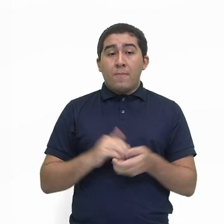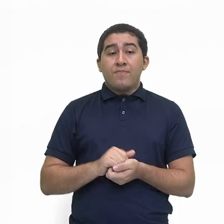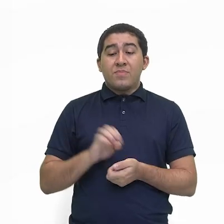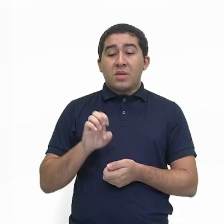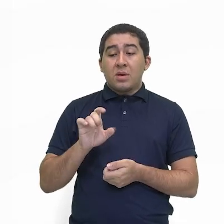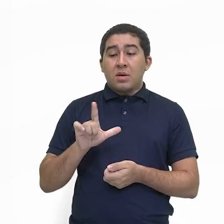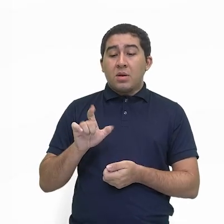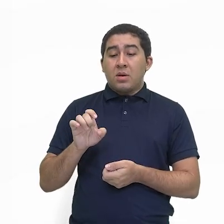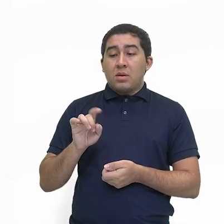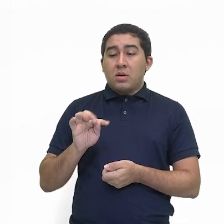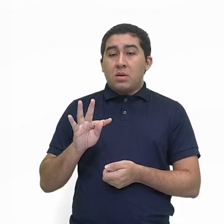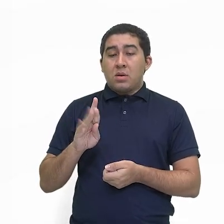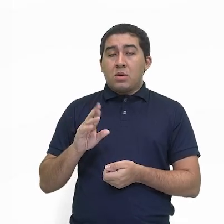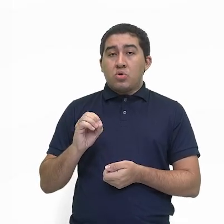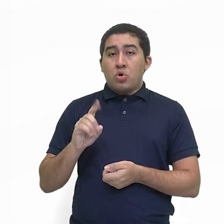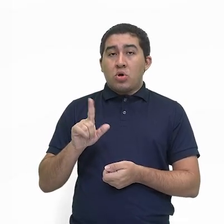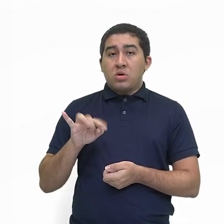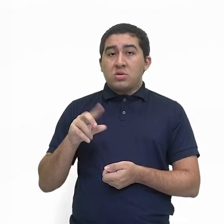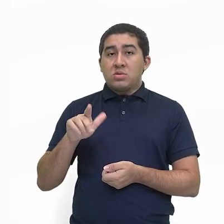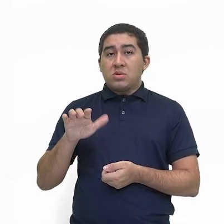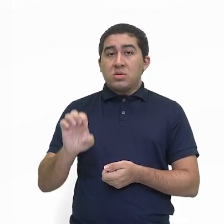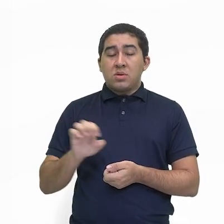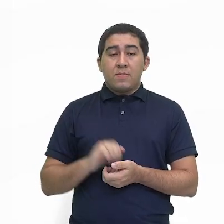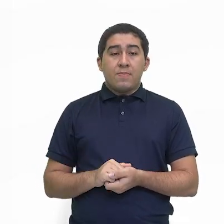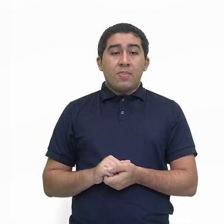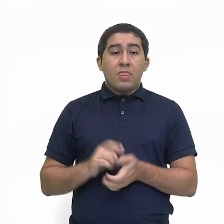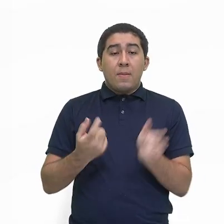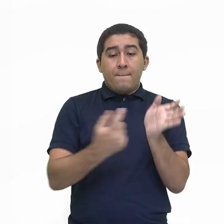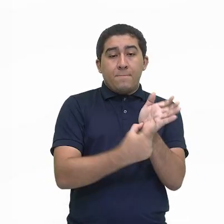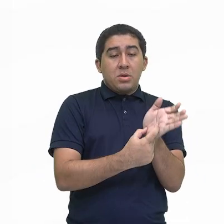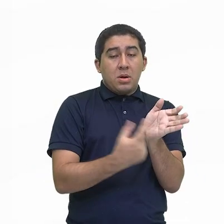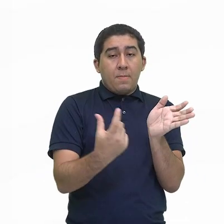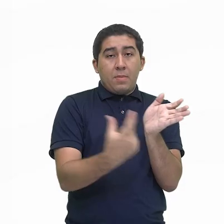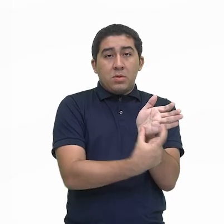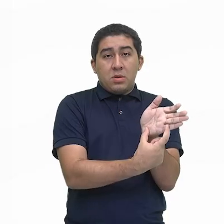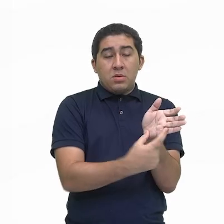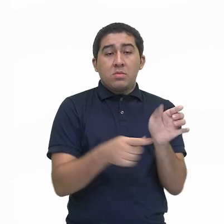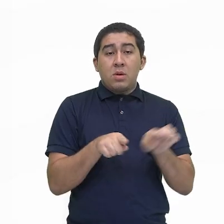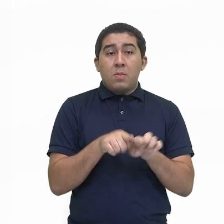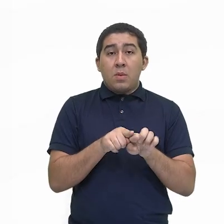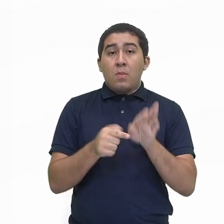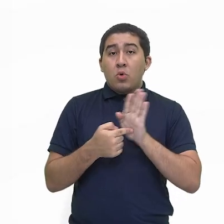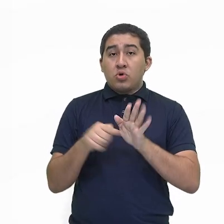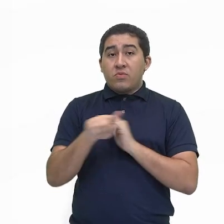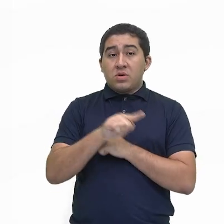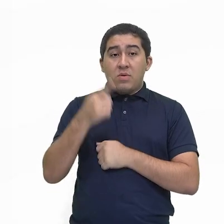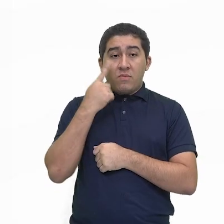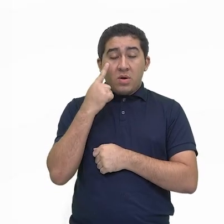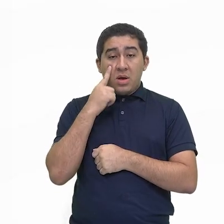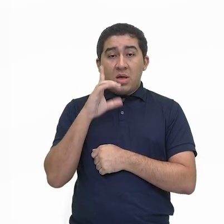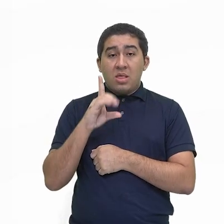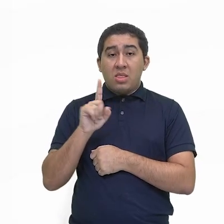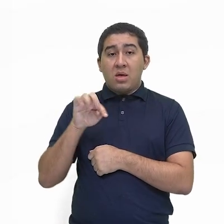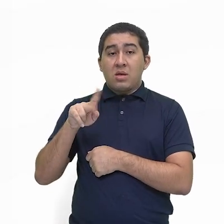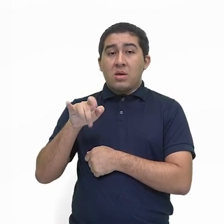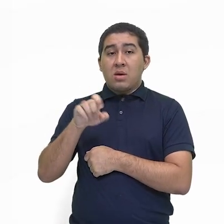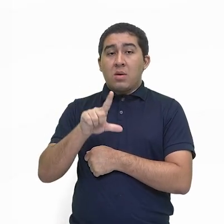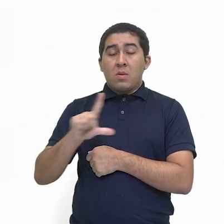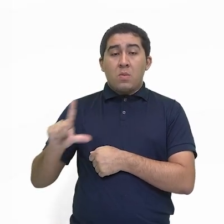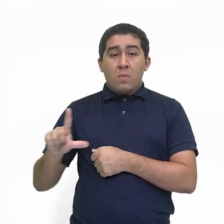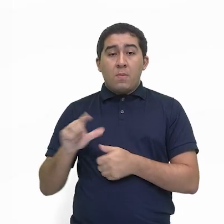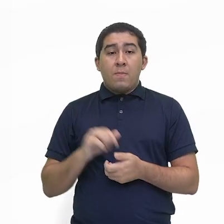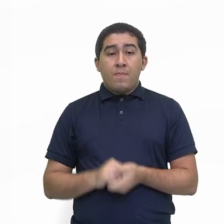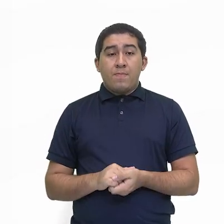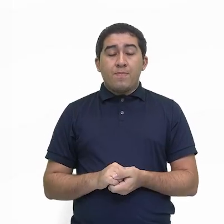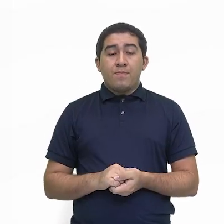eletrólise, tá? E a gente vai começar falando das pilhas e baterias, apresentando para vocês a pilha de Daniel,